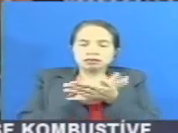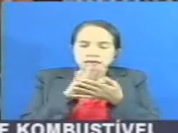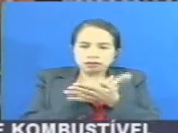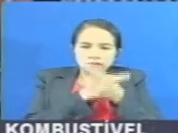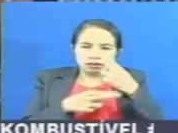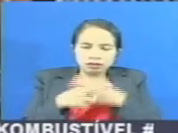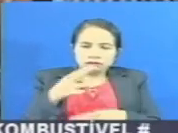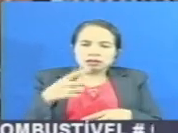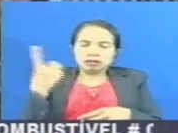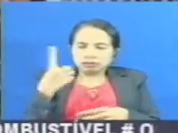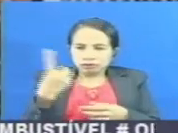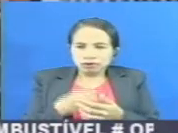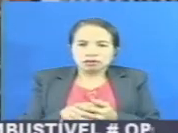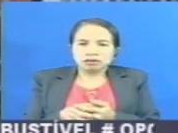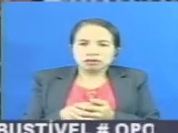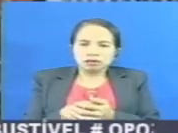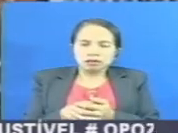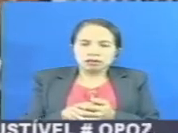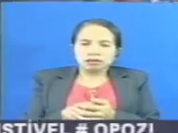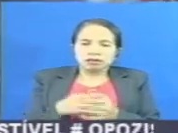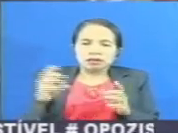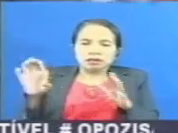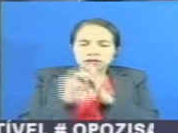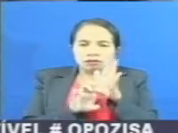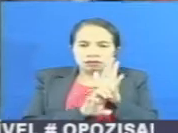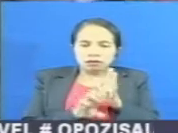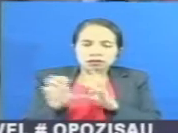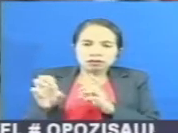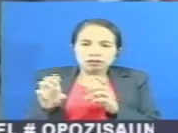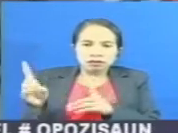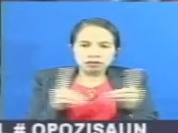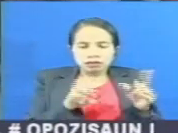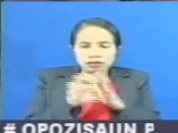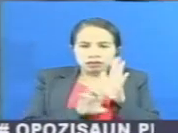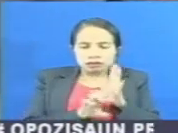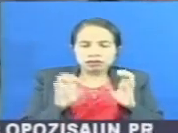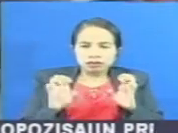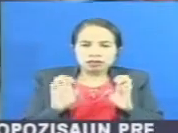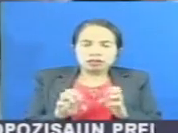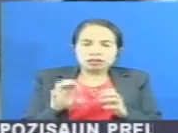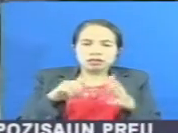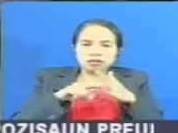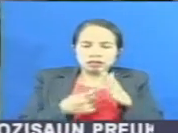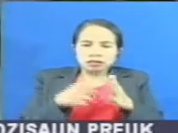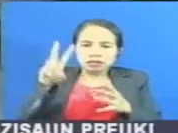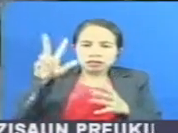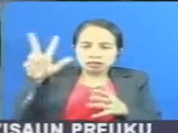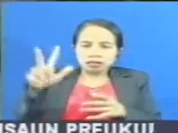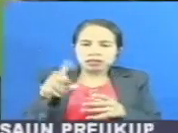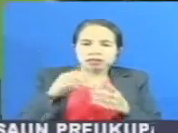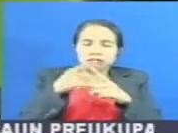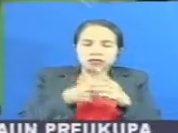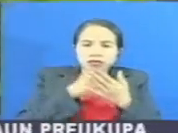tem que assegurar na fatia. Implementação do estado de emergência da CIA, a Rui e a Loron Tolo Fulan Janeiro, tinham Rihundro Ruanulo Racing